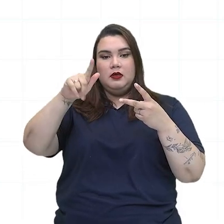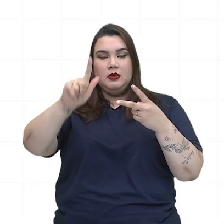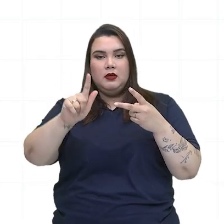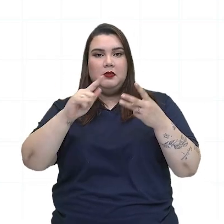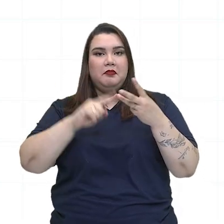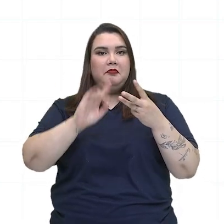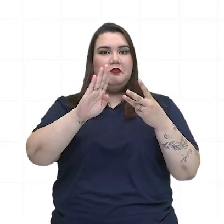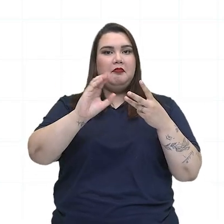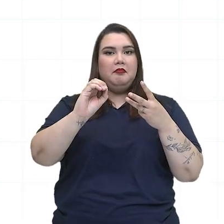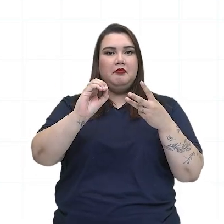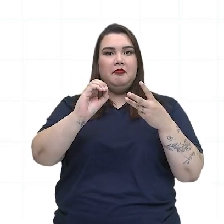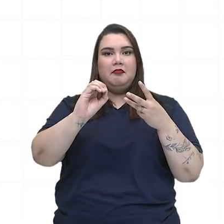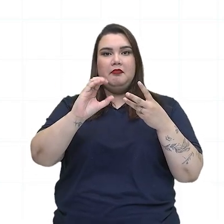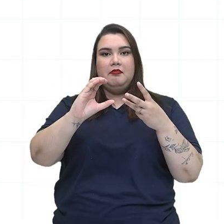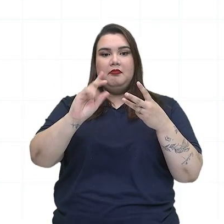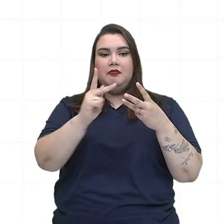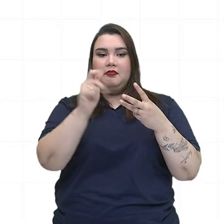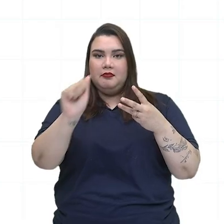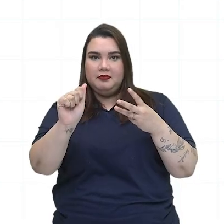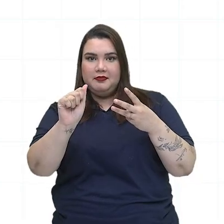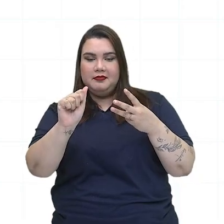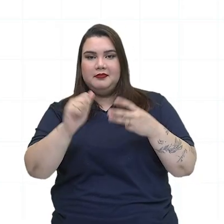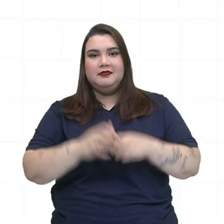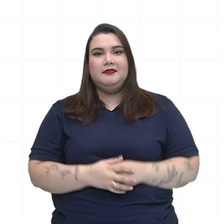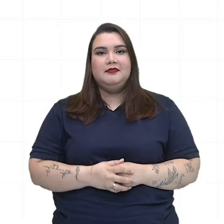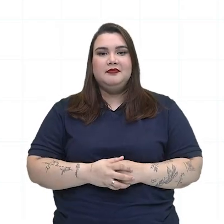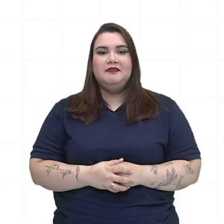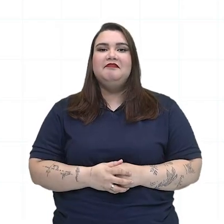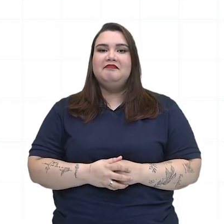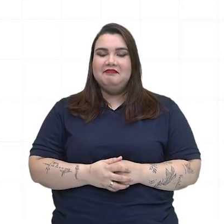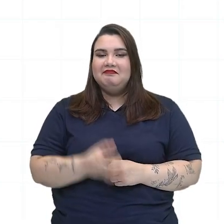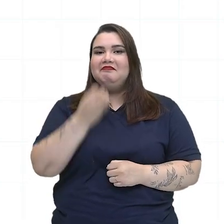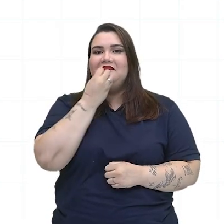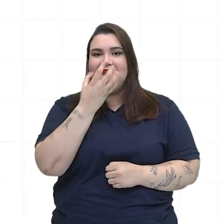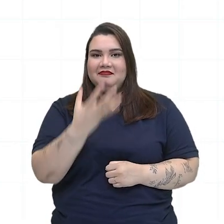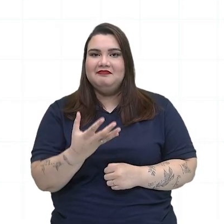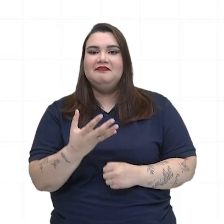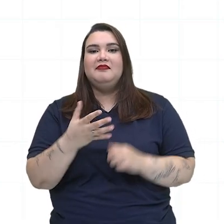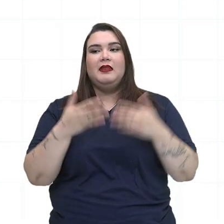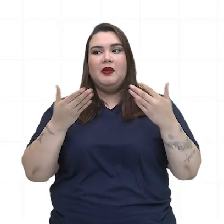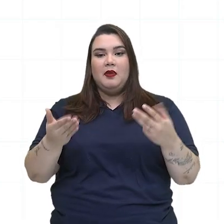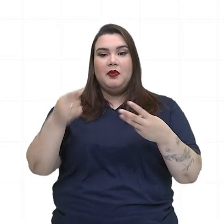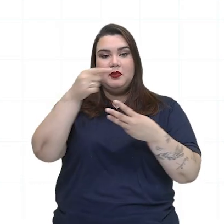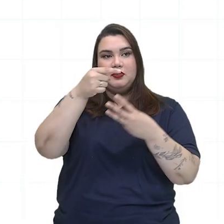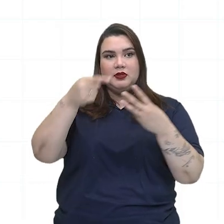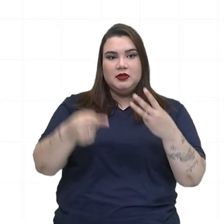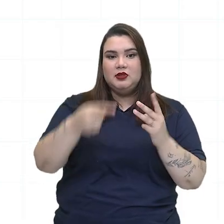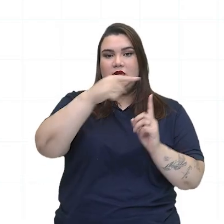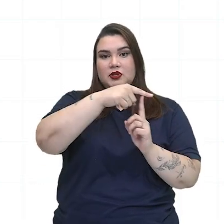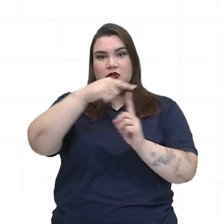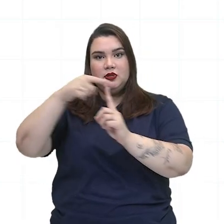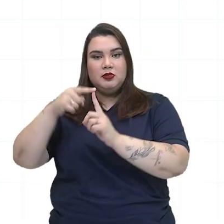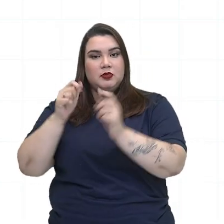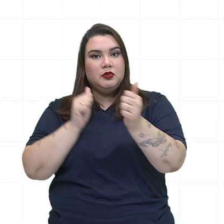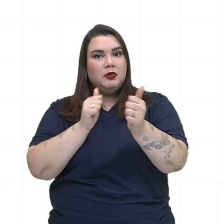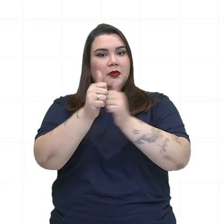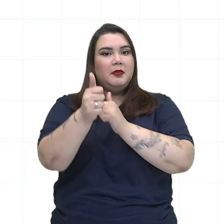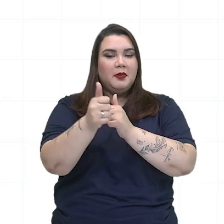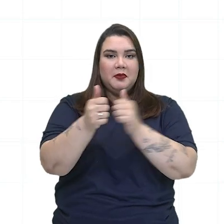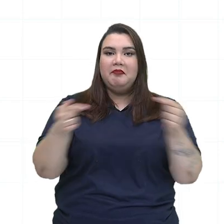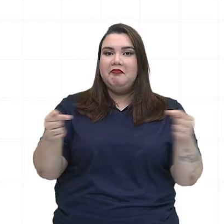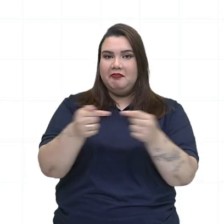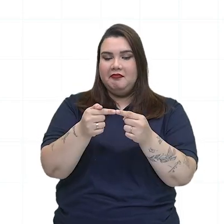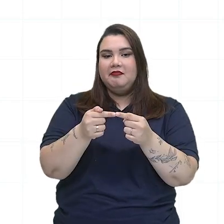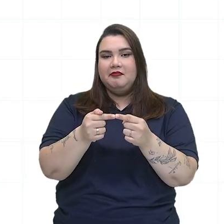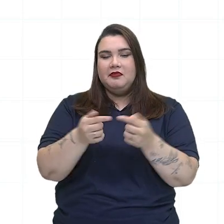e a bocha. Muito bem, então esses são alguns dos esportes de precisão. Agora que vocês já sabem